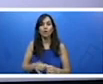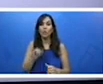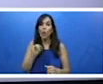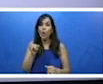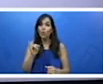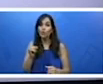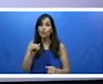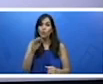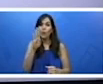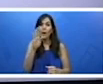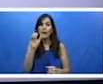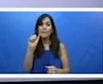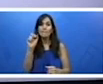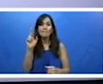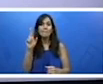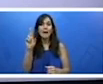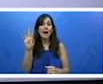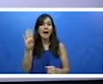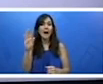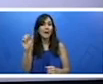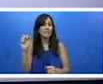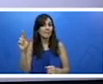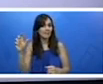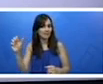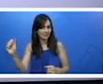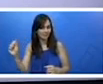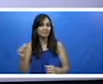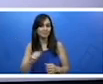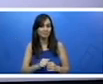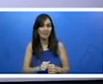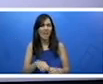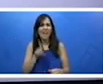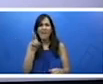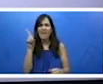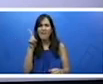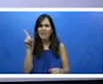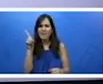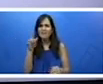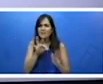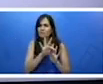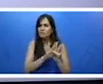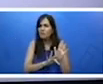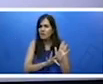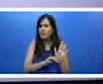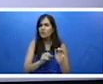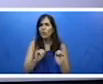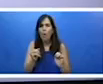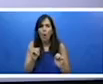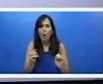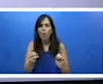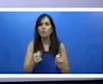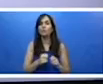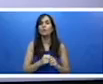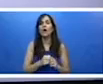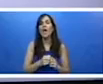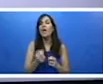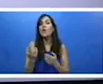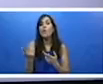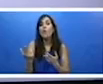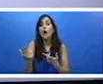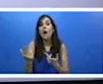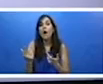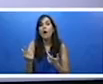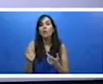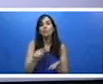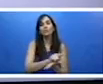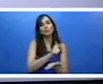vocês já viram, de Murilo Rubião, que é o autor. Essa resenha destina-se a um público semelhante ao de um jornal.